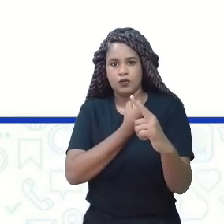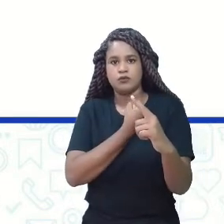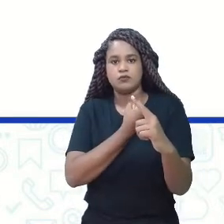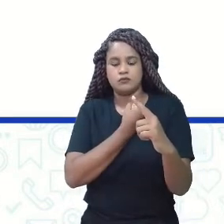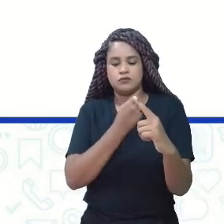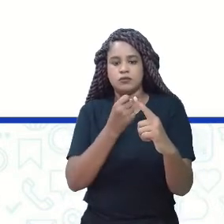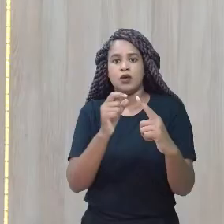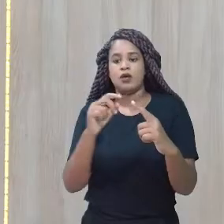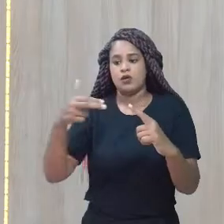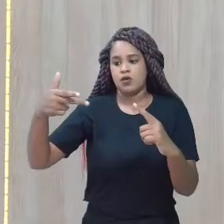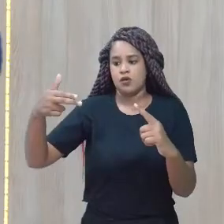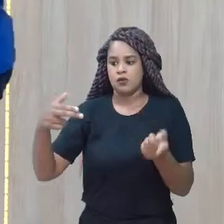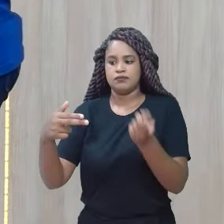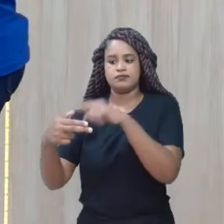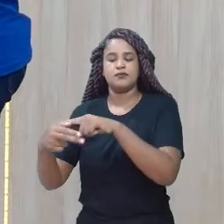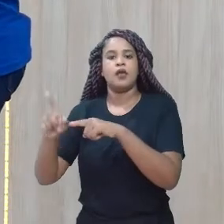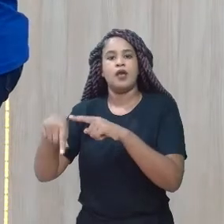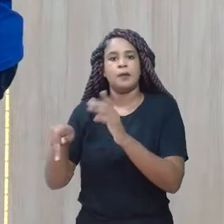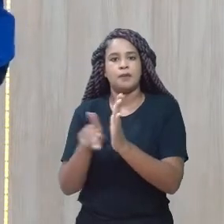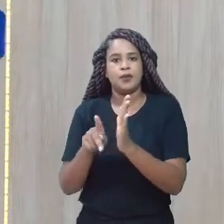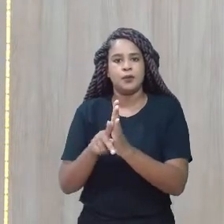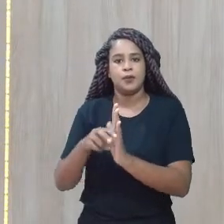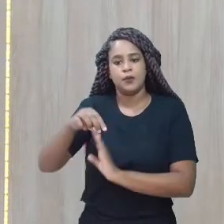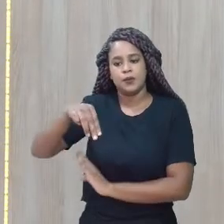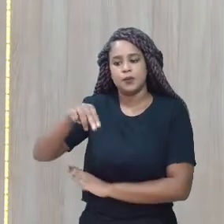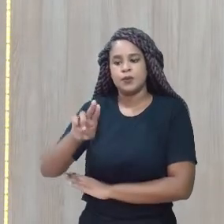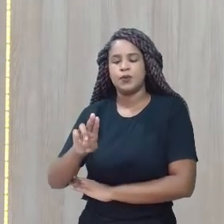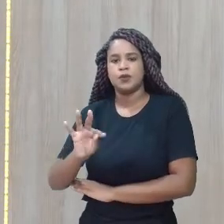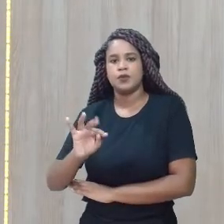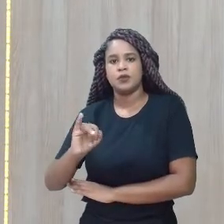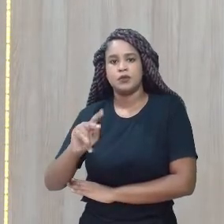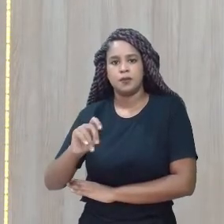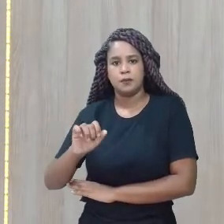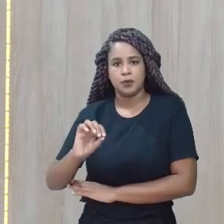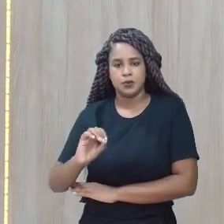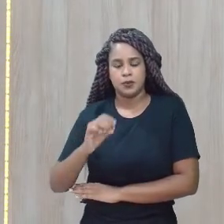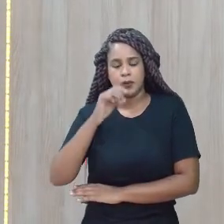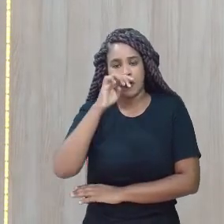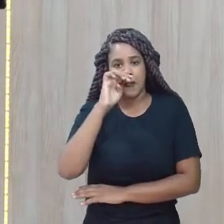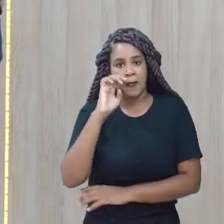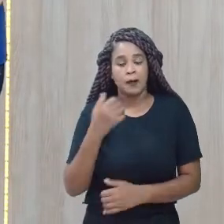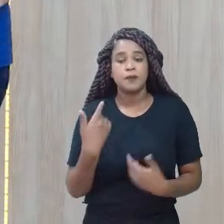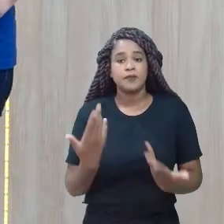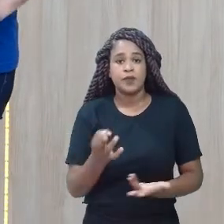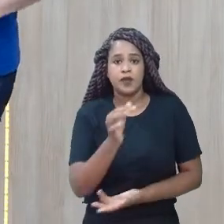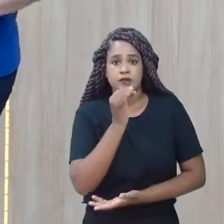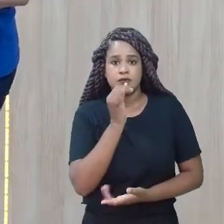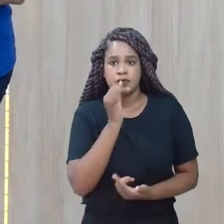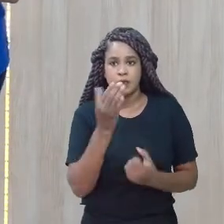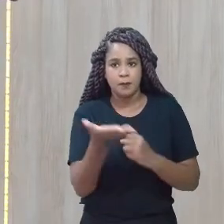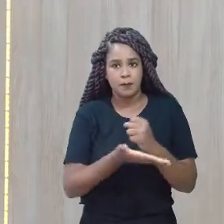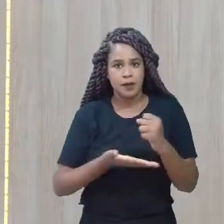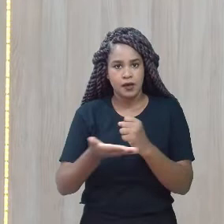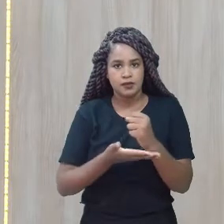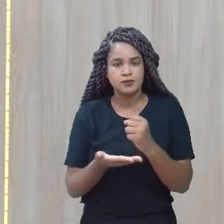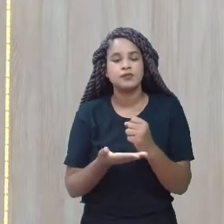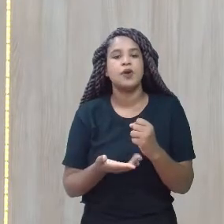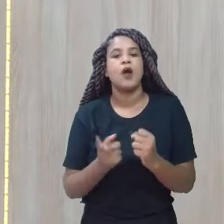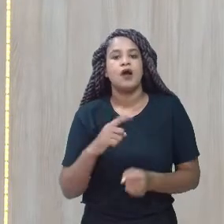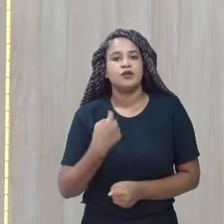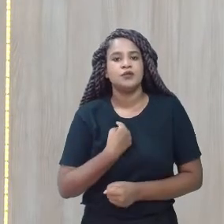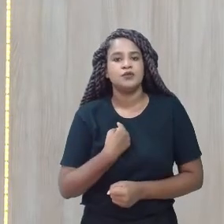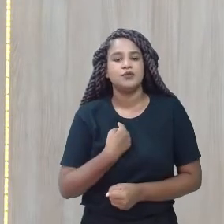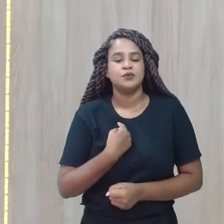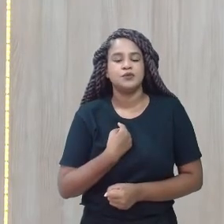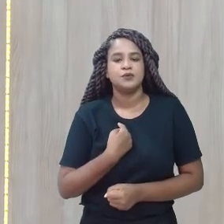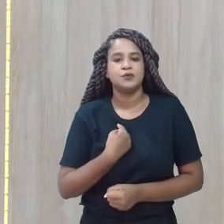de multiplicar, aí eu coloquei um exemplo básico. Eu, particularmente, brincava muito de bolinha de gude, né? Aí a gente tem 6